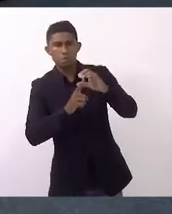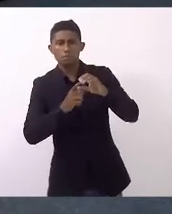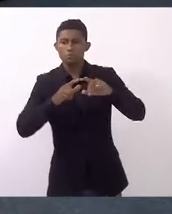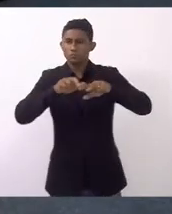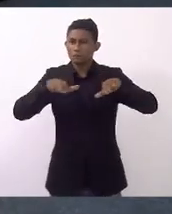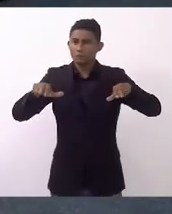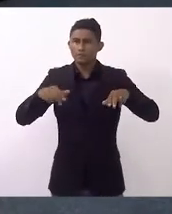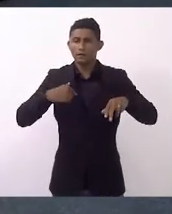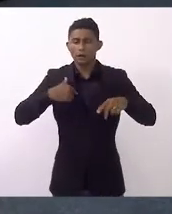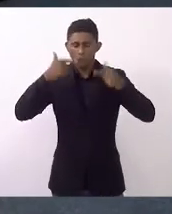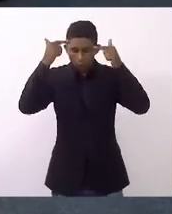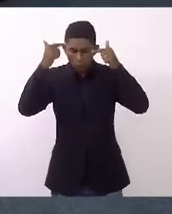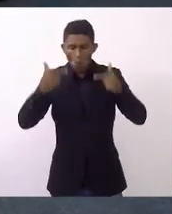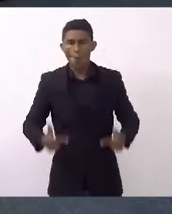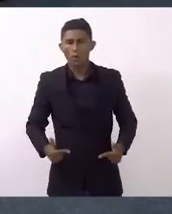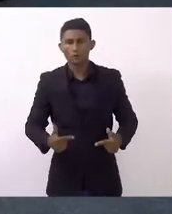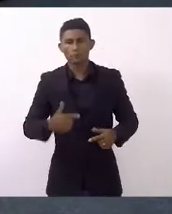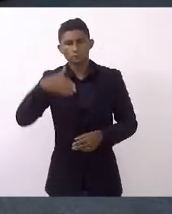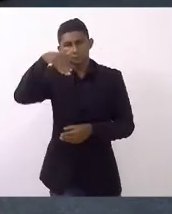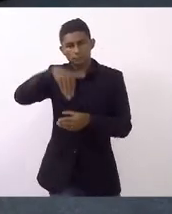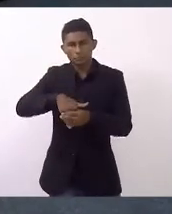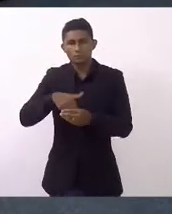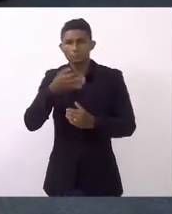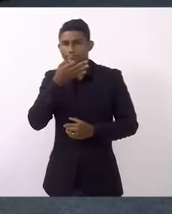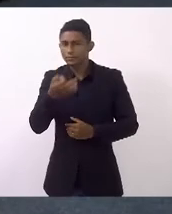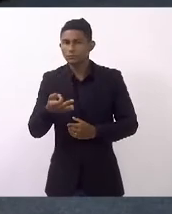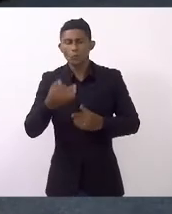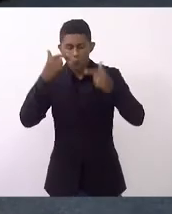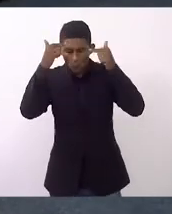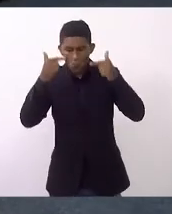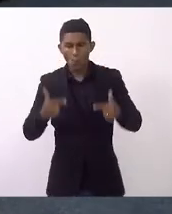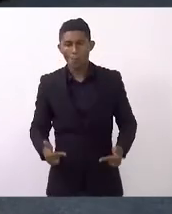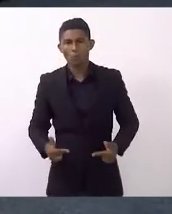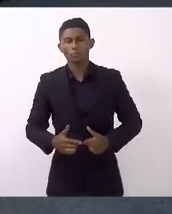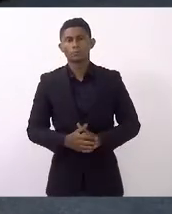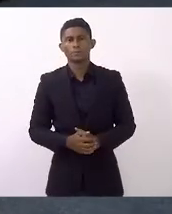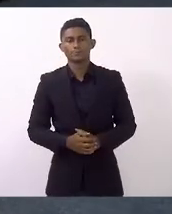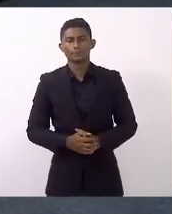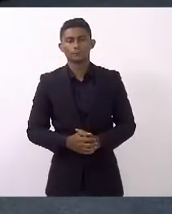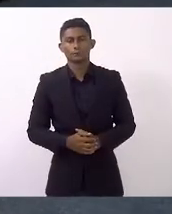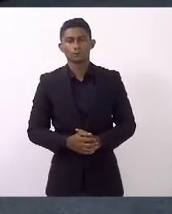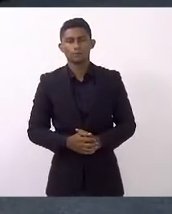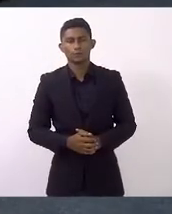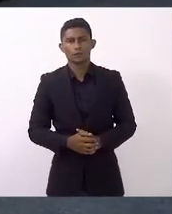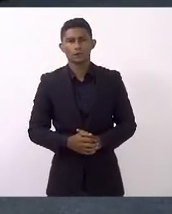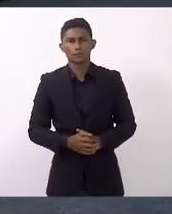eu vou me abster em dar o parecer sobre essa matéria. Eu não tenho